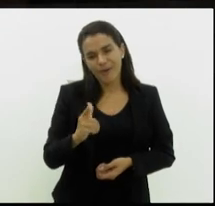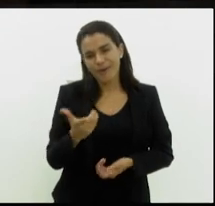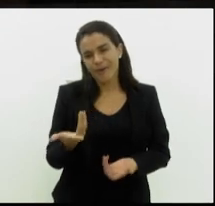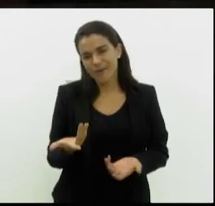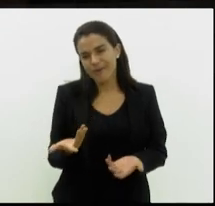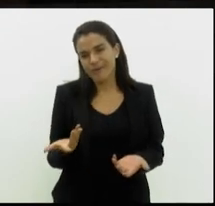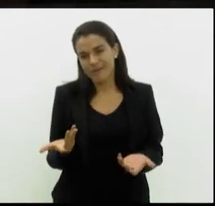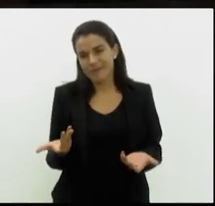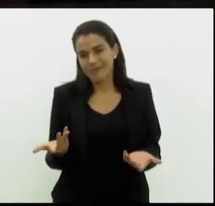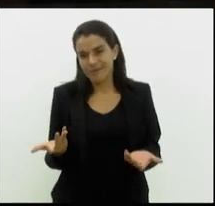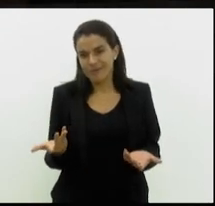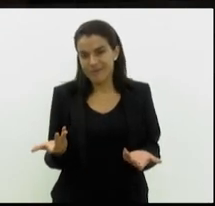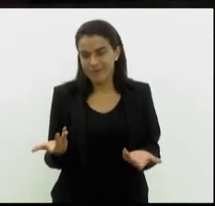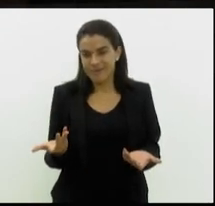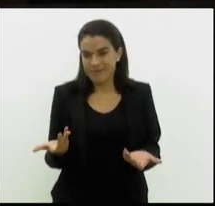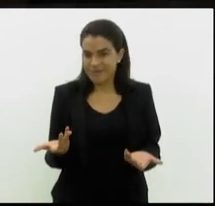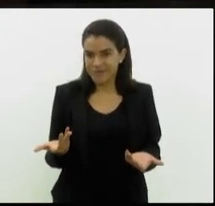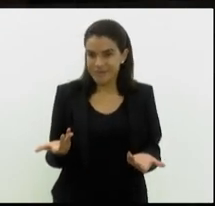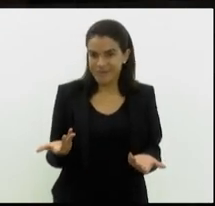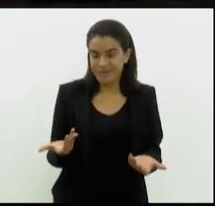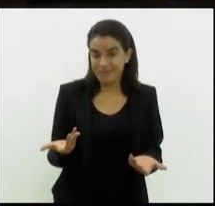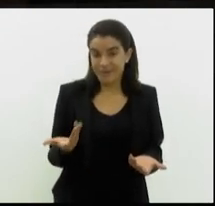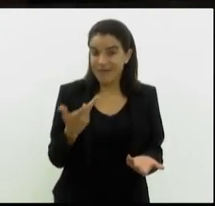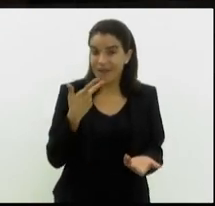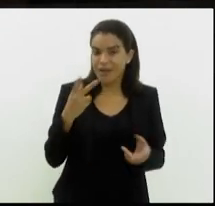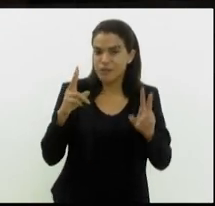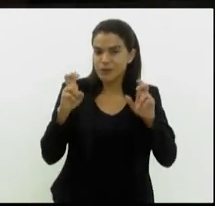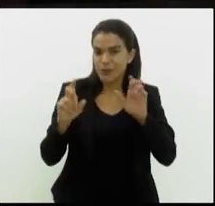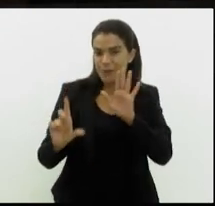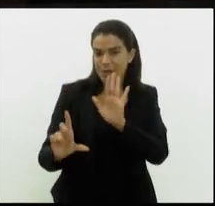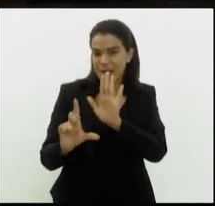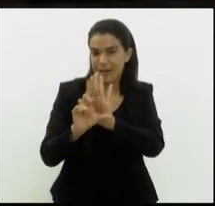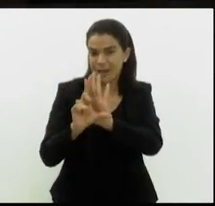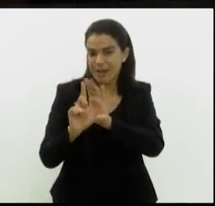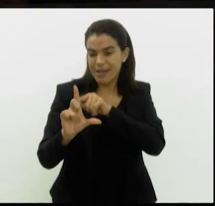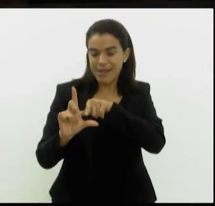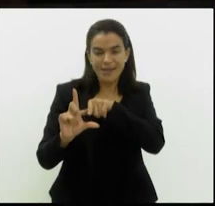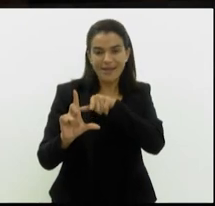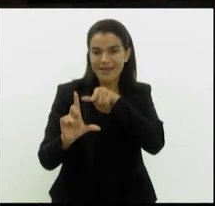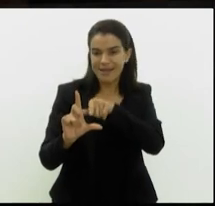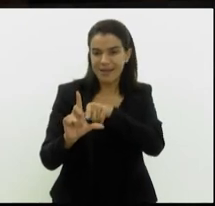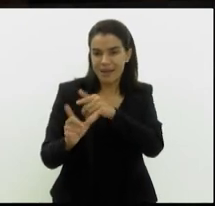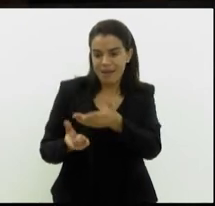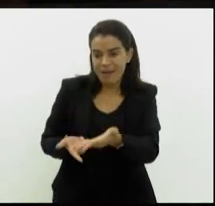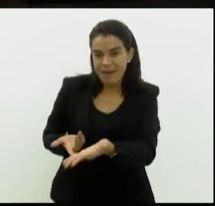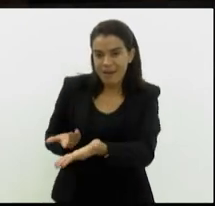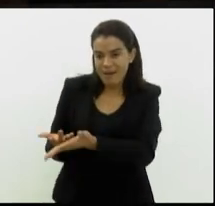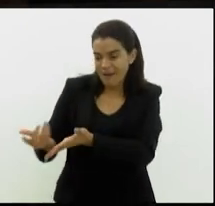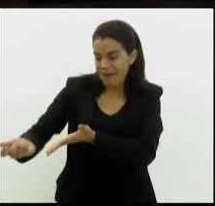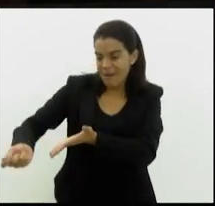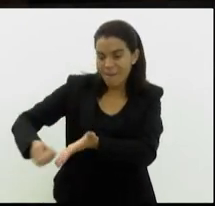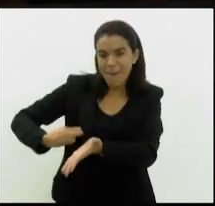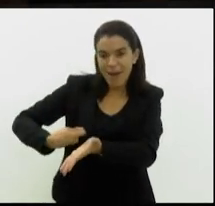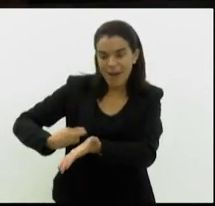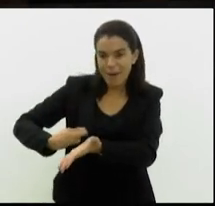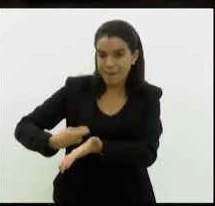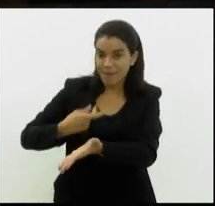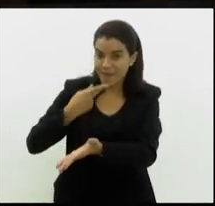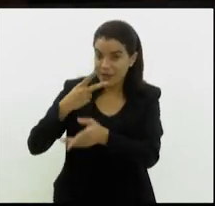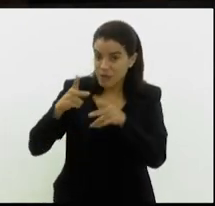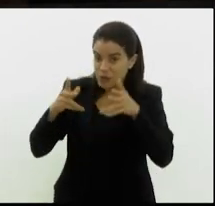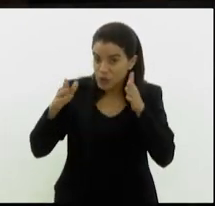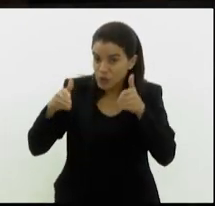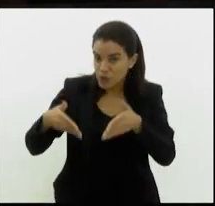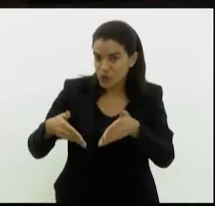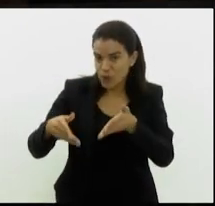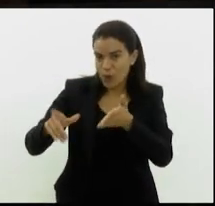É claro que, tratando-se de lei, sempre é aprovado, nesse caso específico, lei